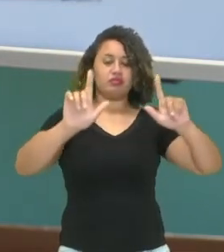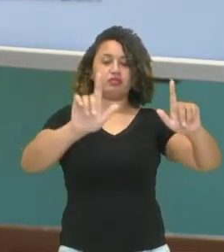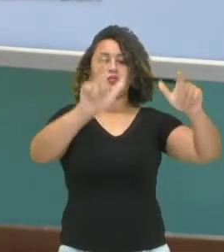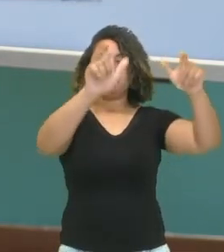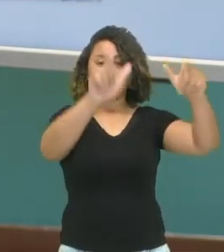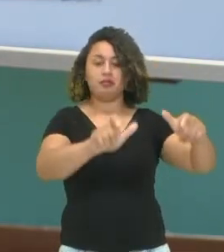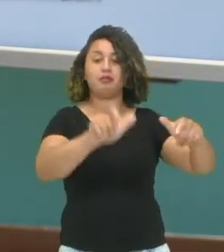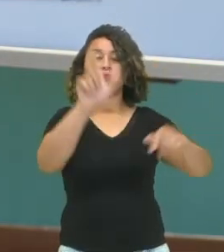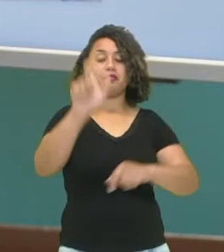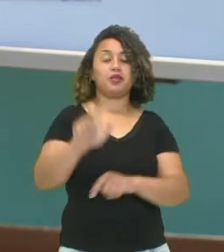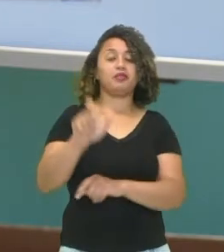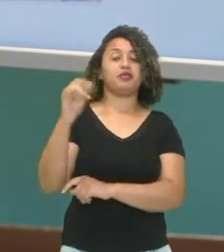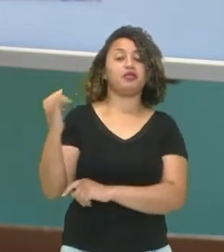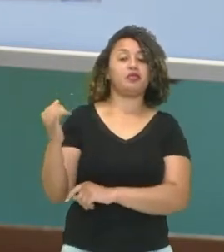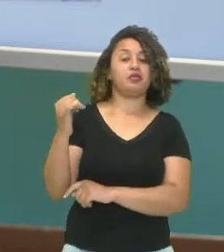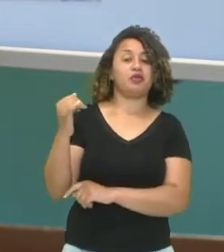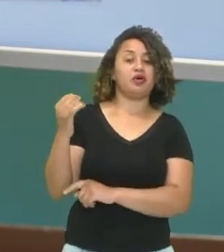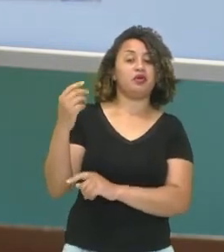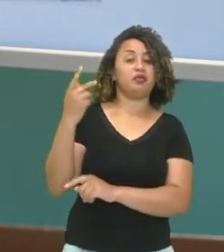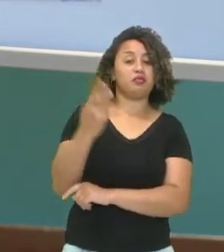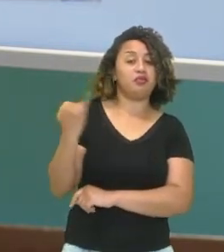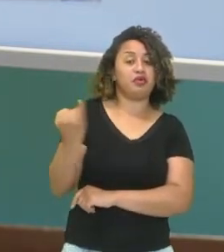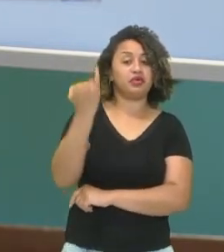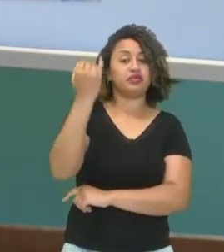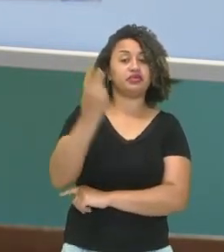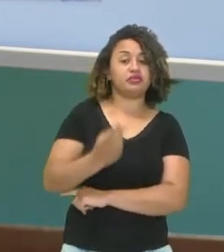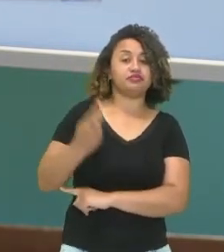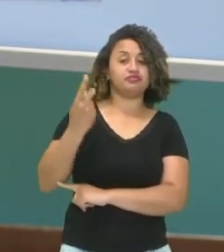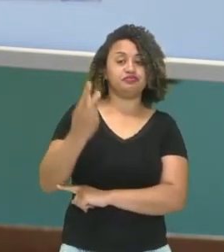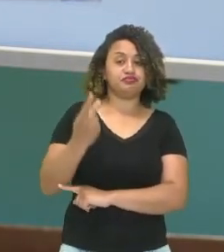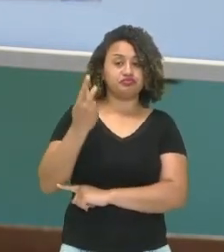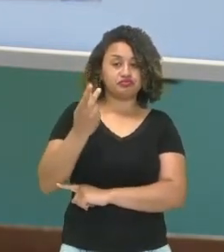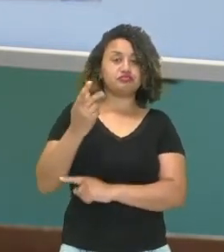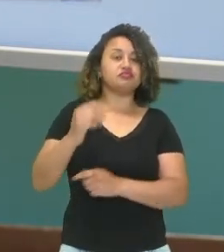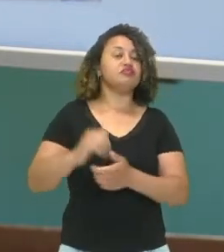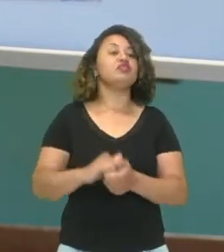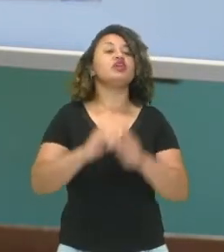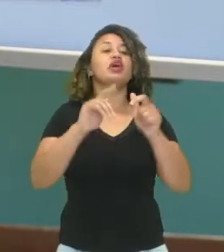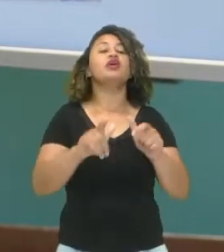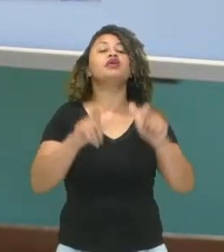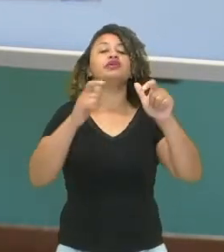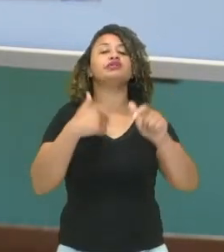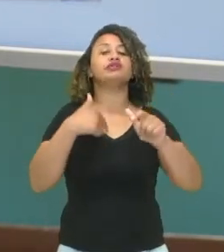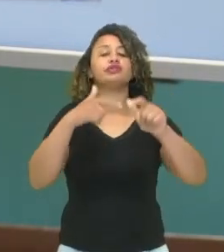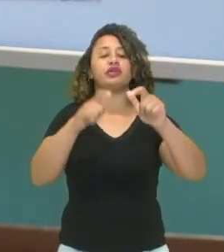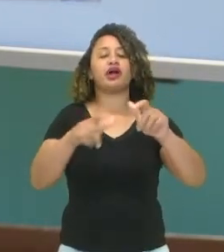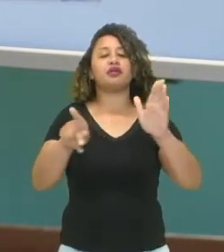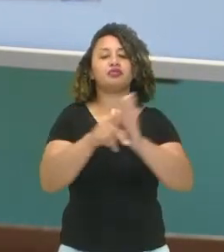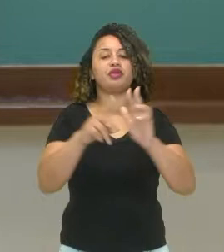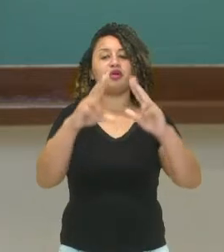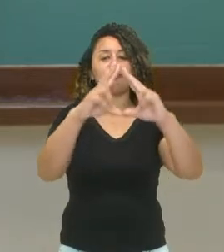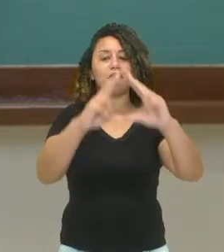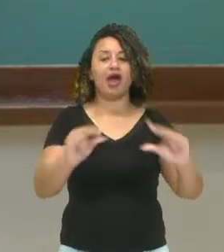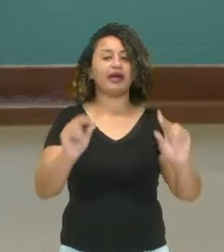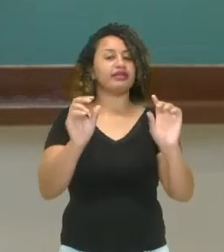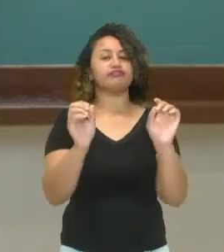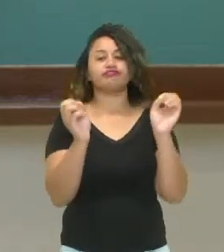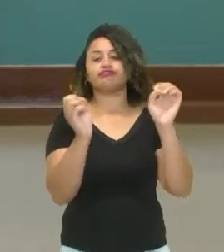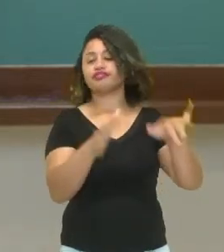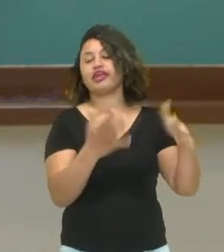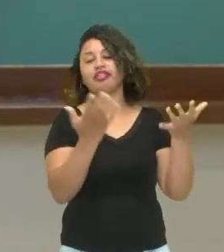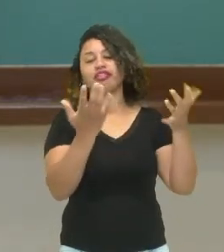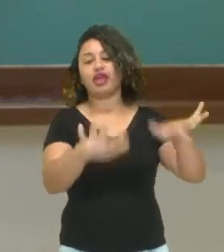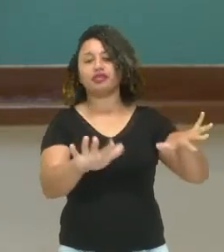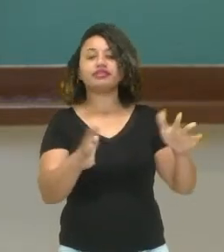né? E ela foi rejeitada no Salão de Paris por 2 vezes. Tá? O Salão de